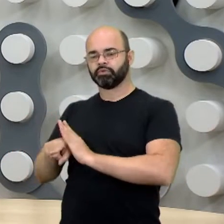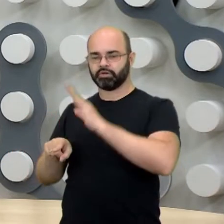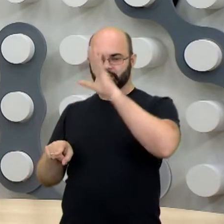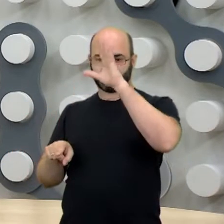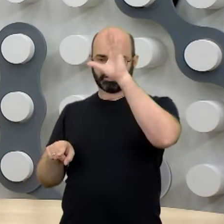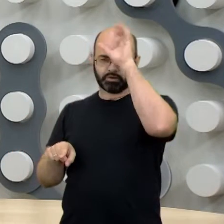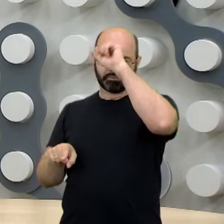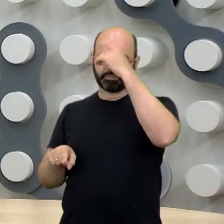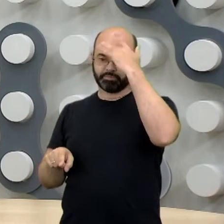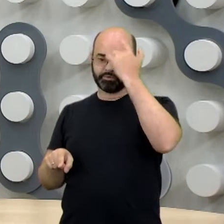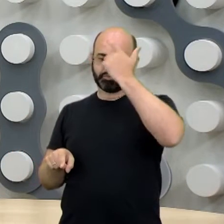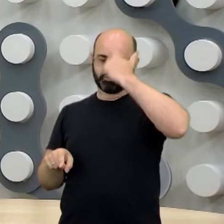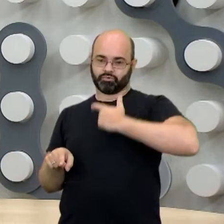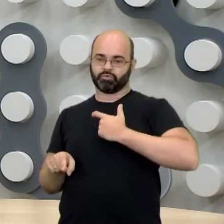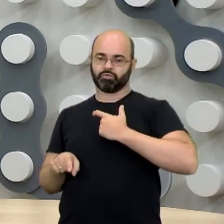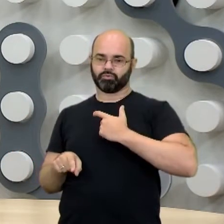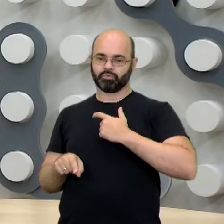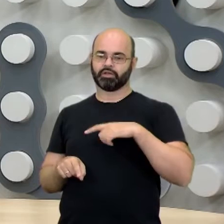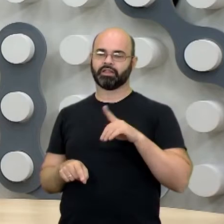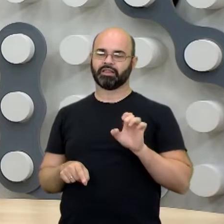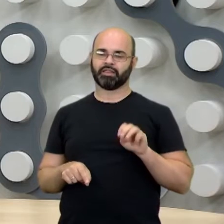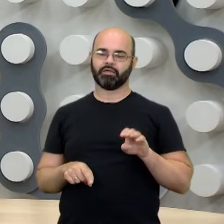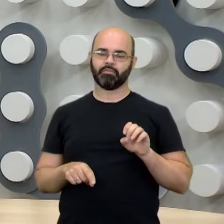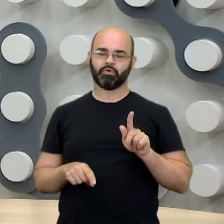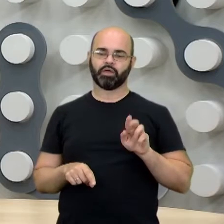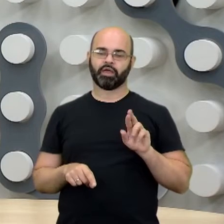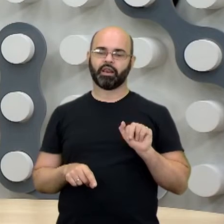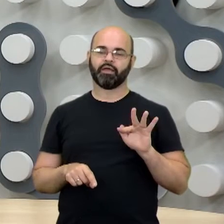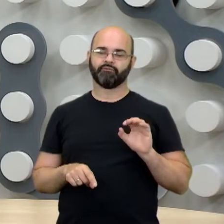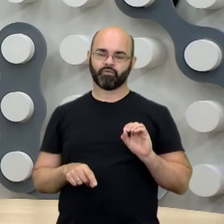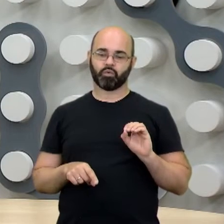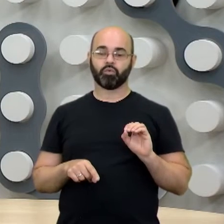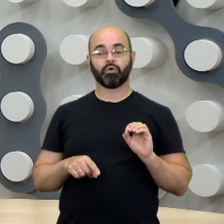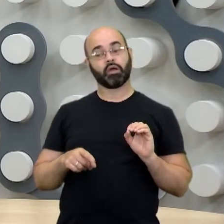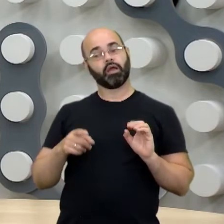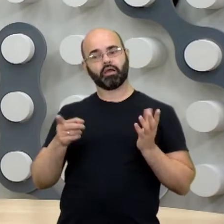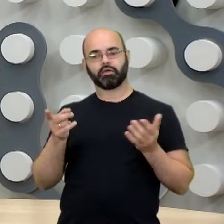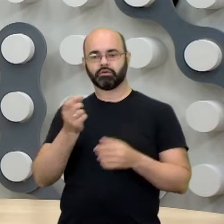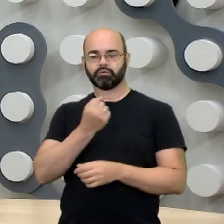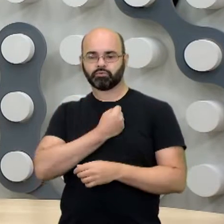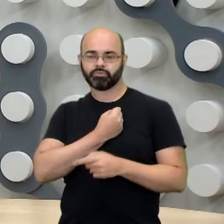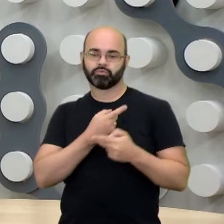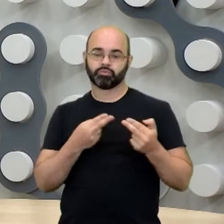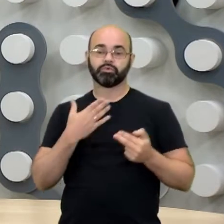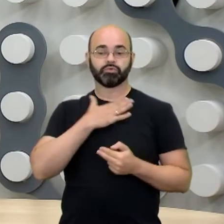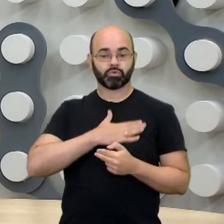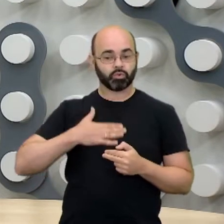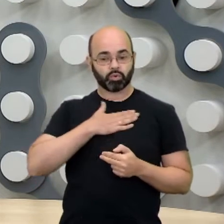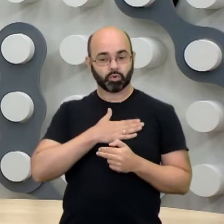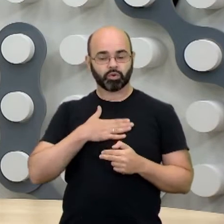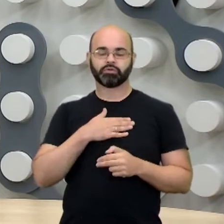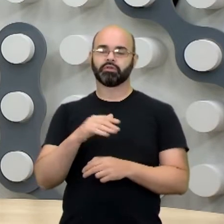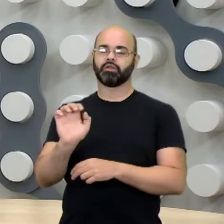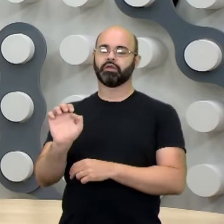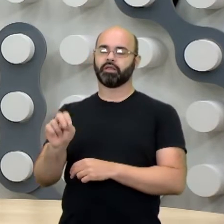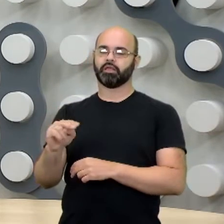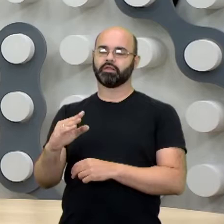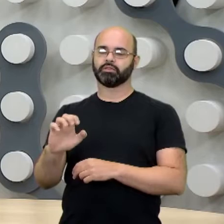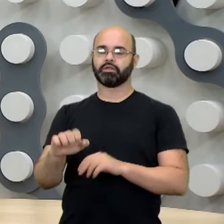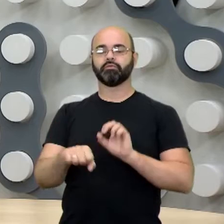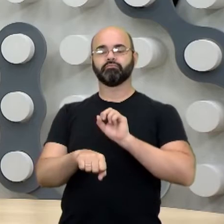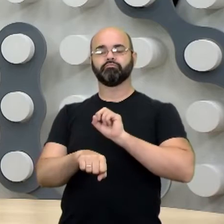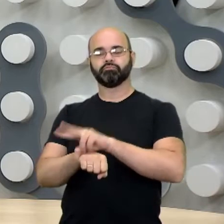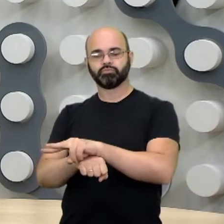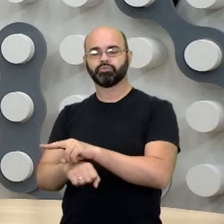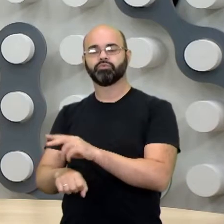aí gosta de mexer com números, né? Então ele pode aí entrar aí no ENSE para estar fazendo aí curso, por exemplo, de estatística.